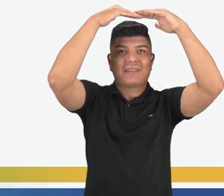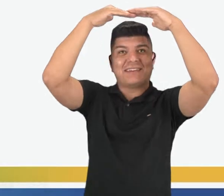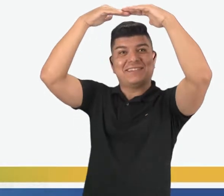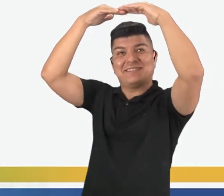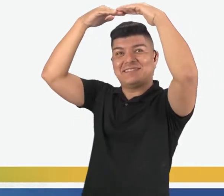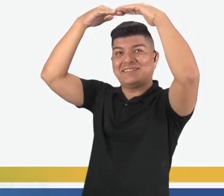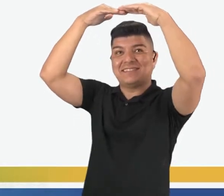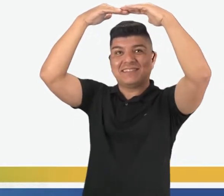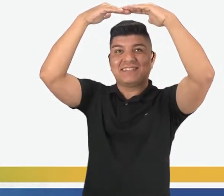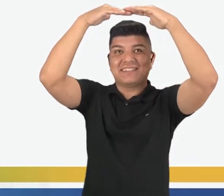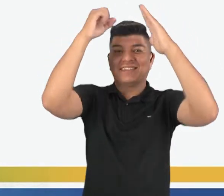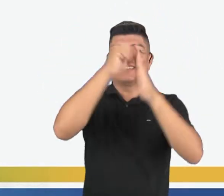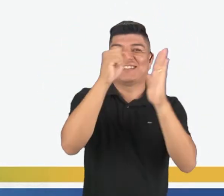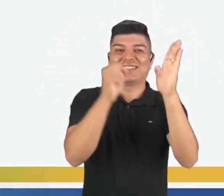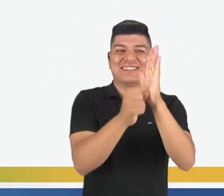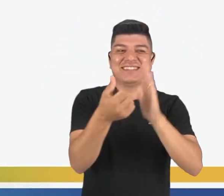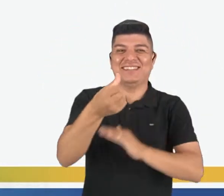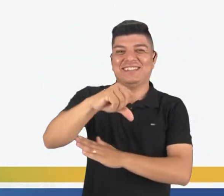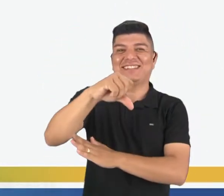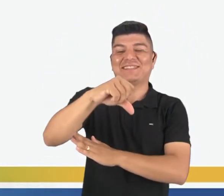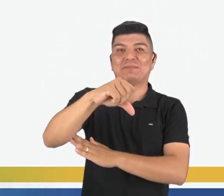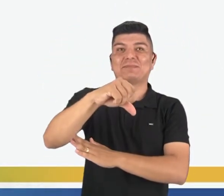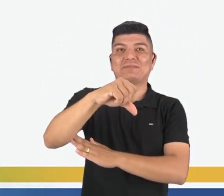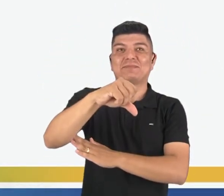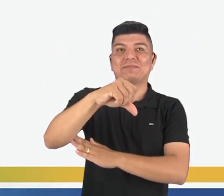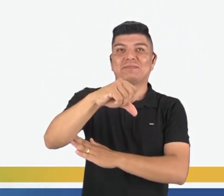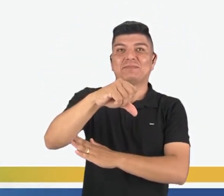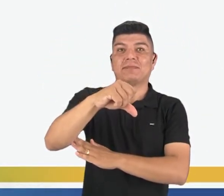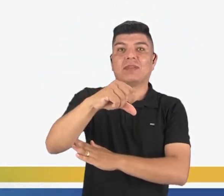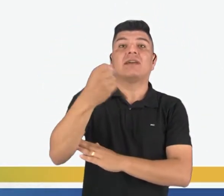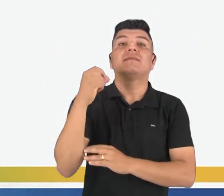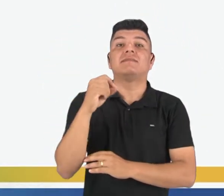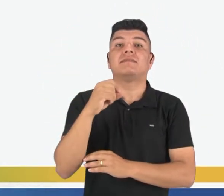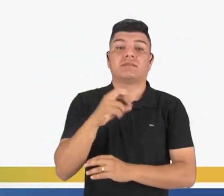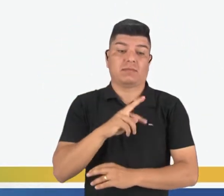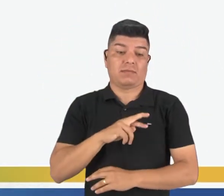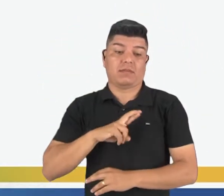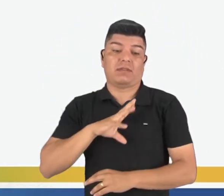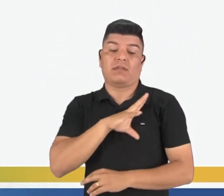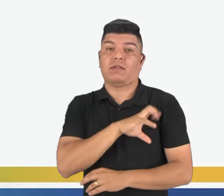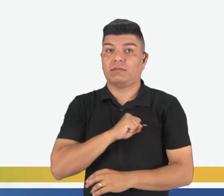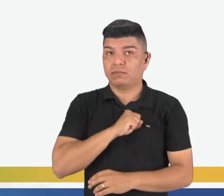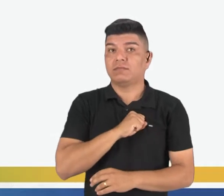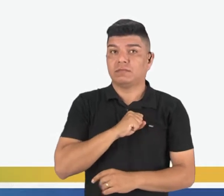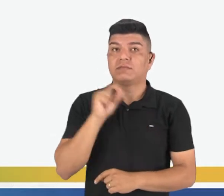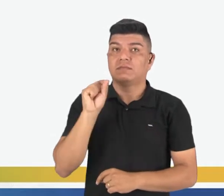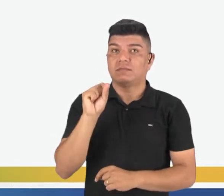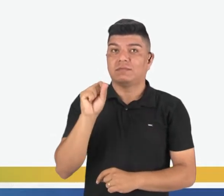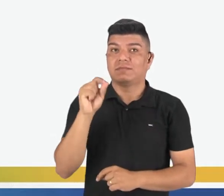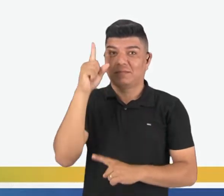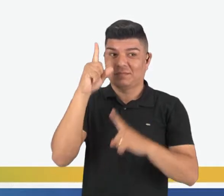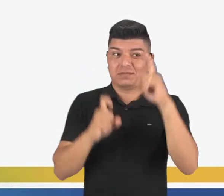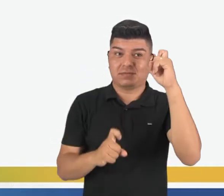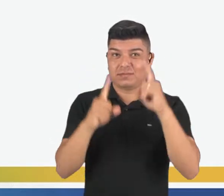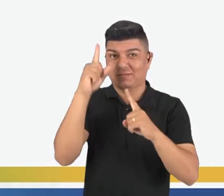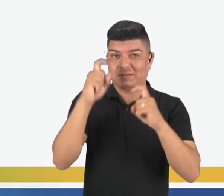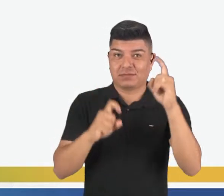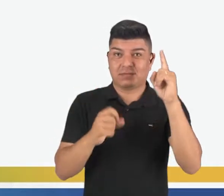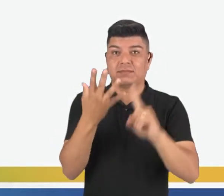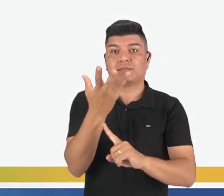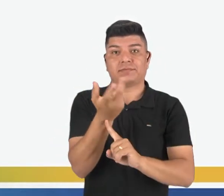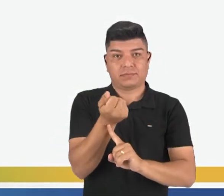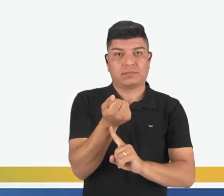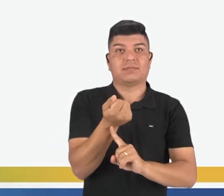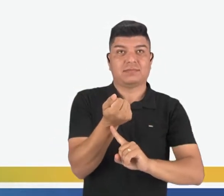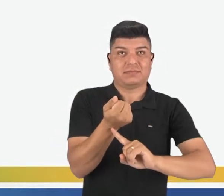no século XIX, com o desenvolvimento do romantismo, o balé vai se consolidar como uma expressão artística. E